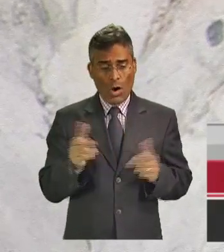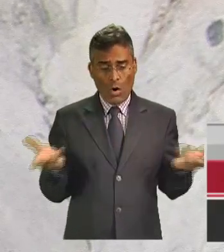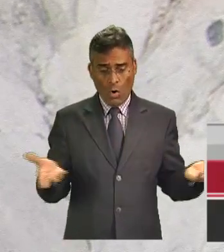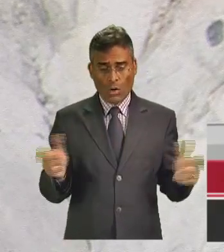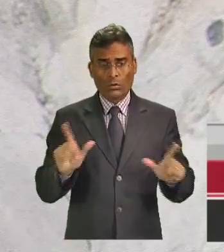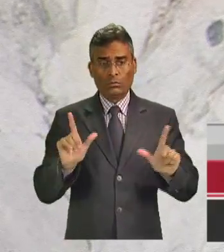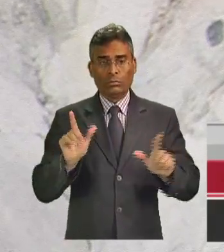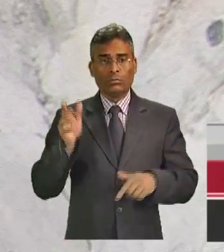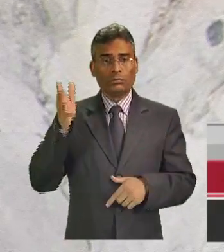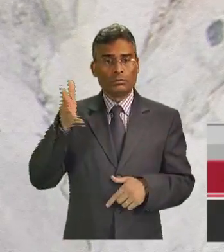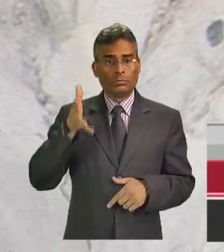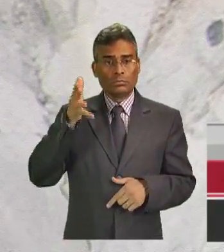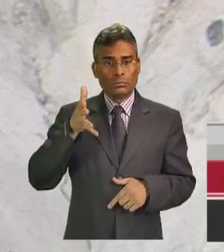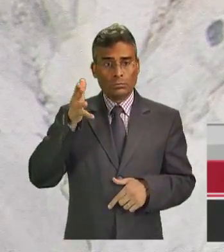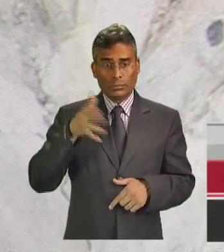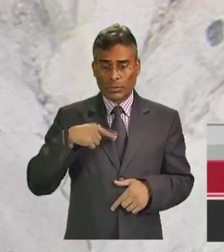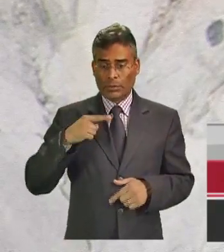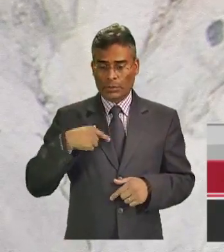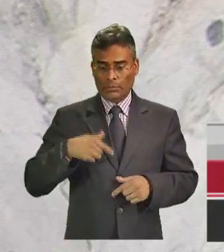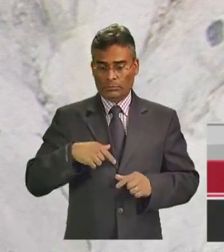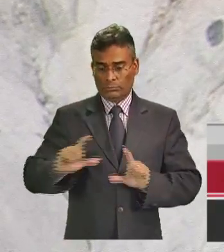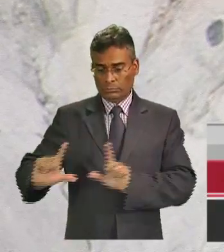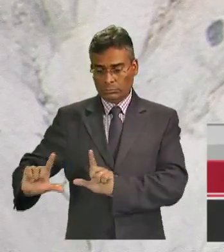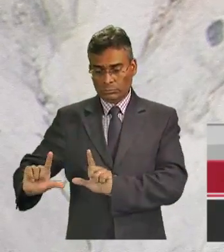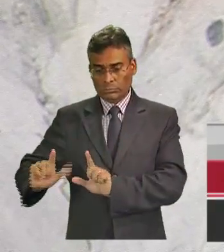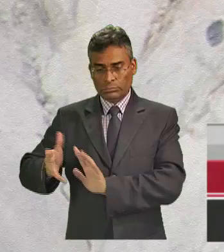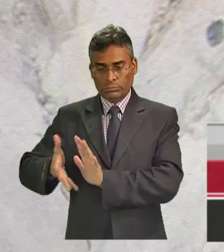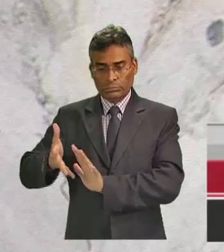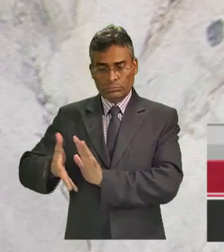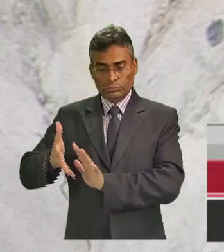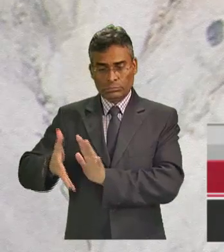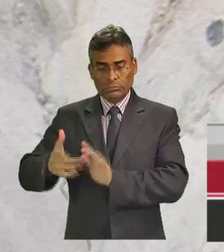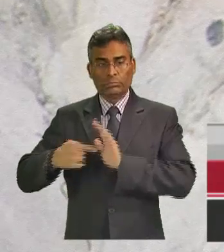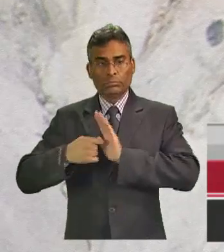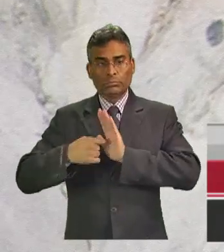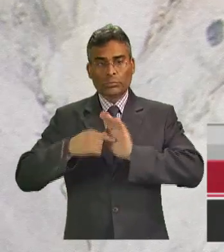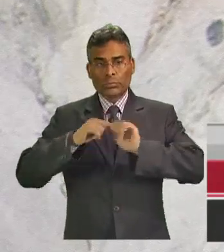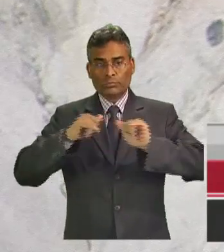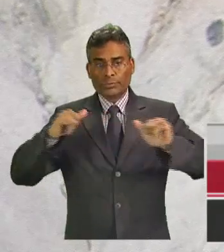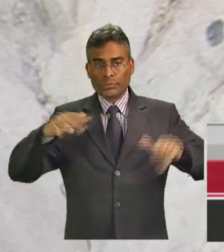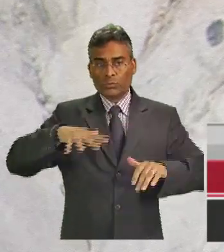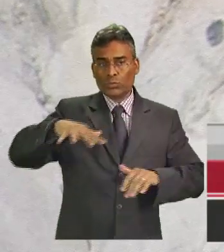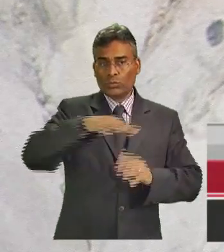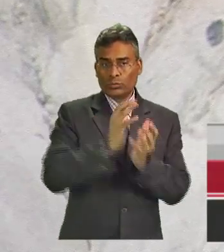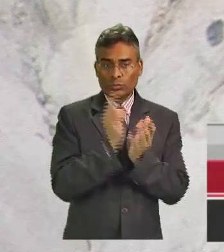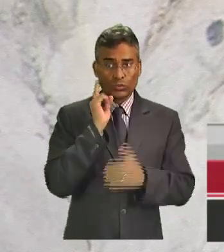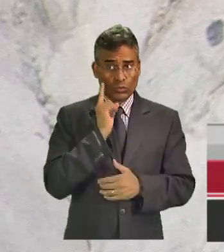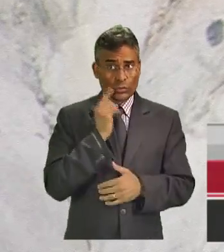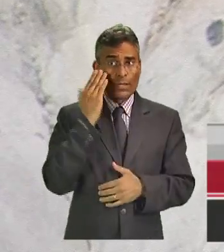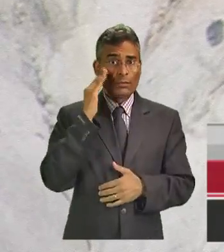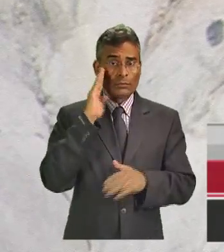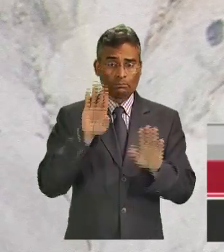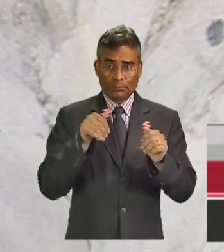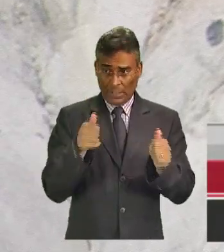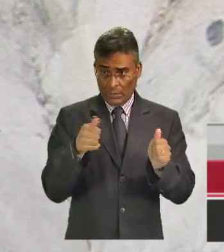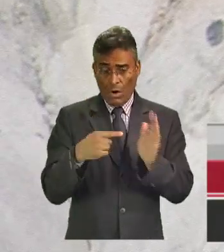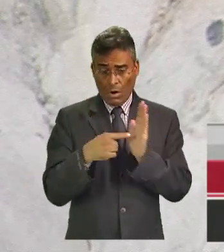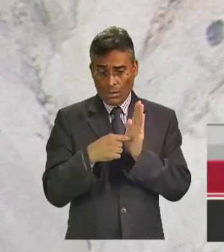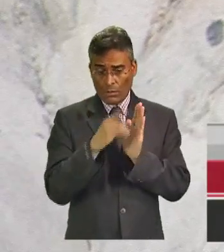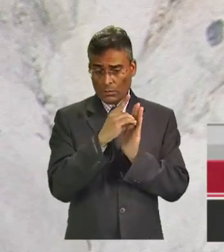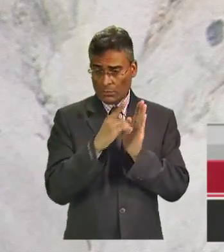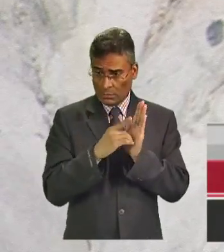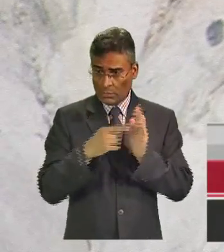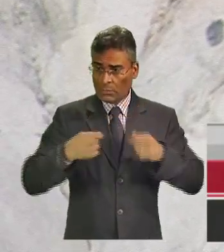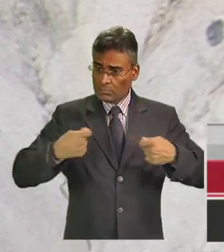e tem um intérprete de Libra lá mostrando para os deficientes auditivos as nossas palavras. Então, esse decreto determina